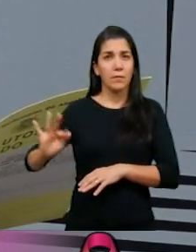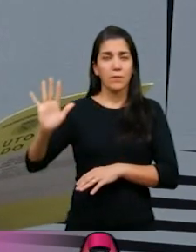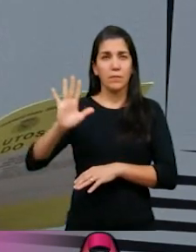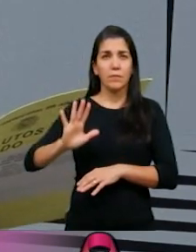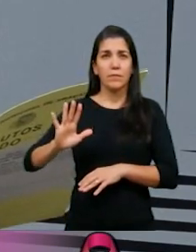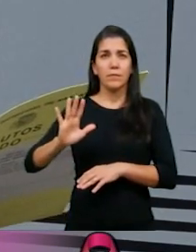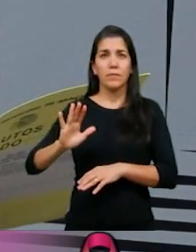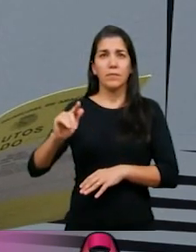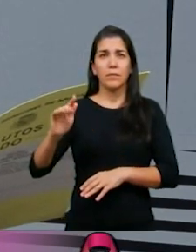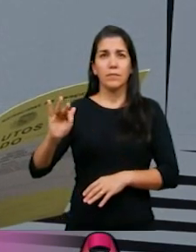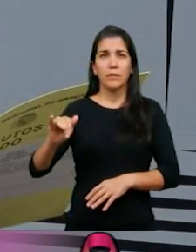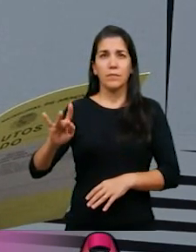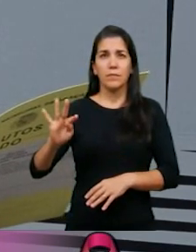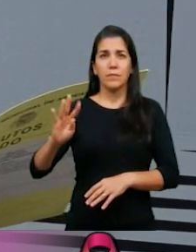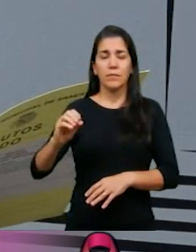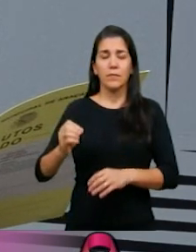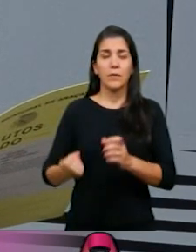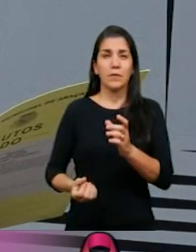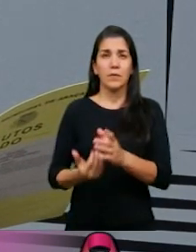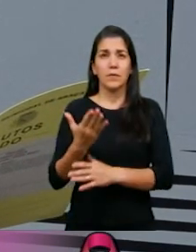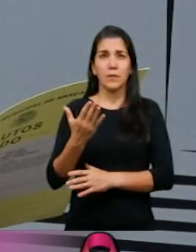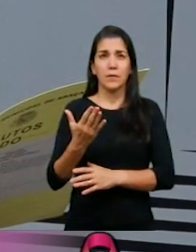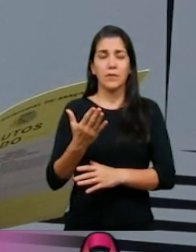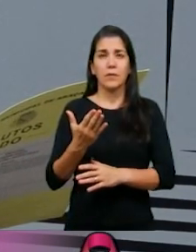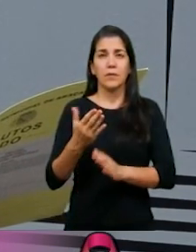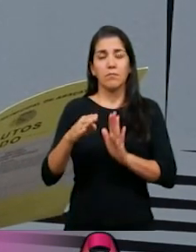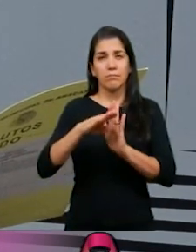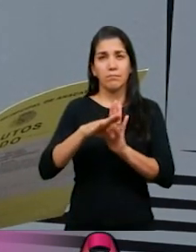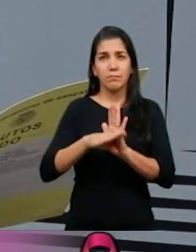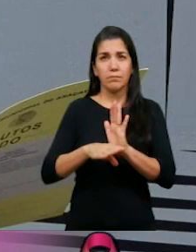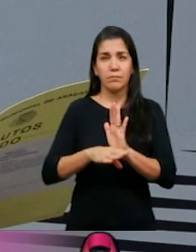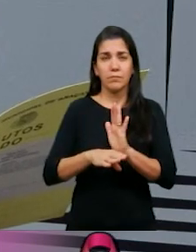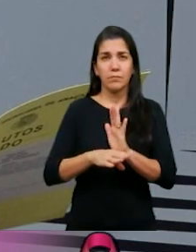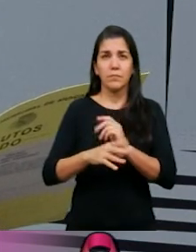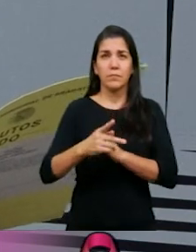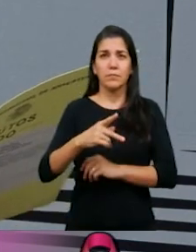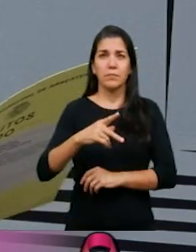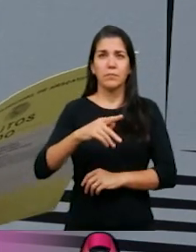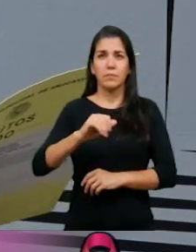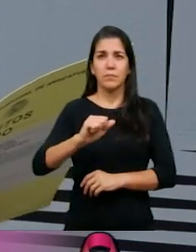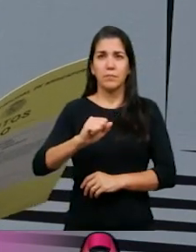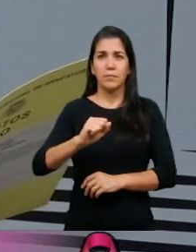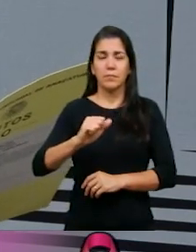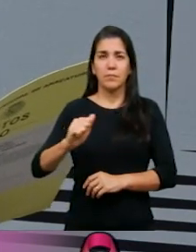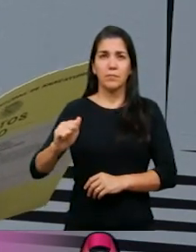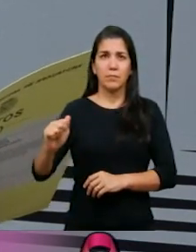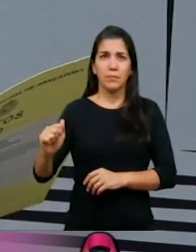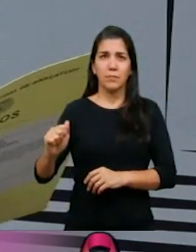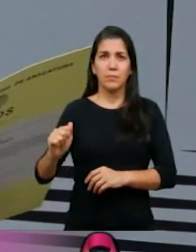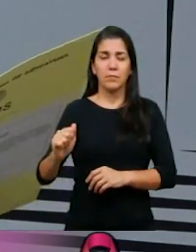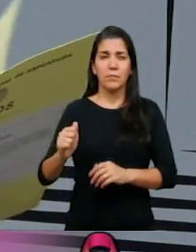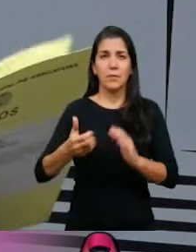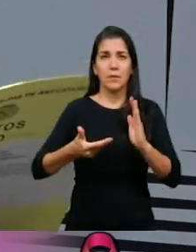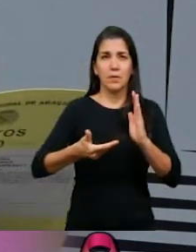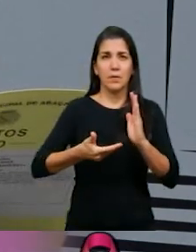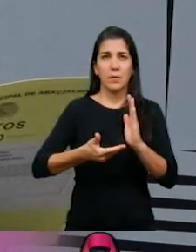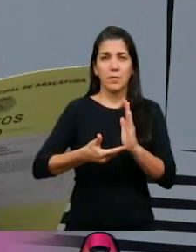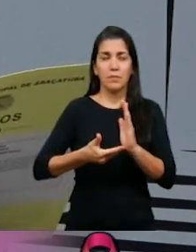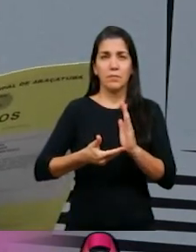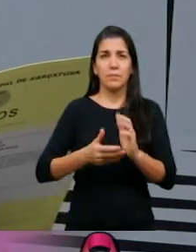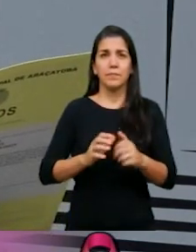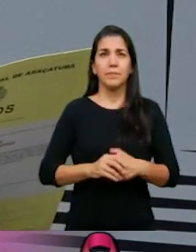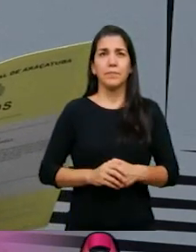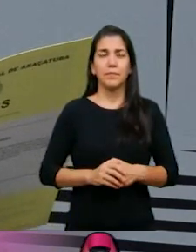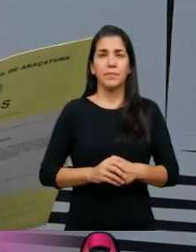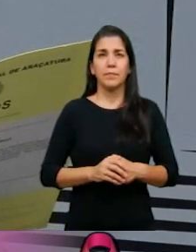Pinato, que cria o programa Servidor Amigo do Autista, PSAA, em trâmite na Câmara dos Deputados. Requeremos